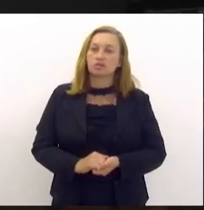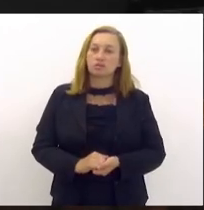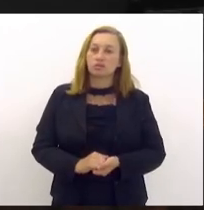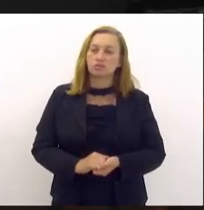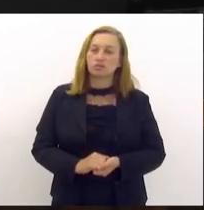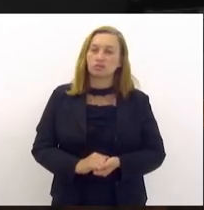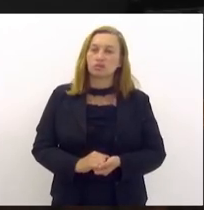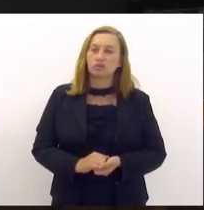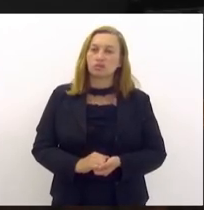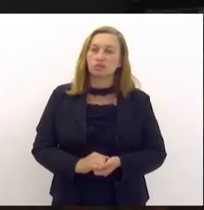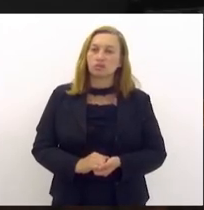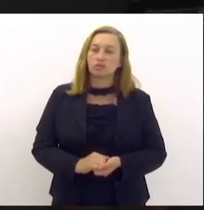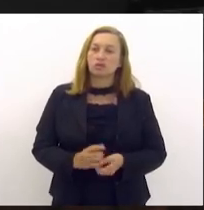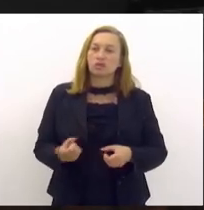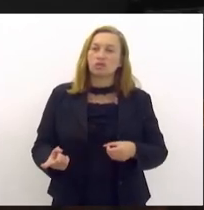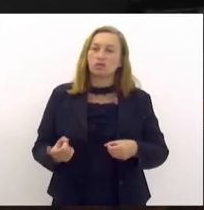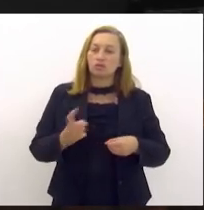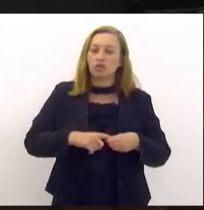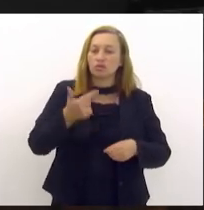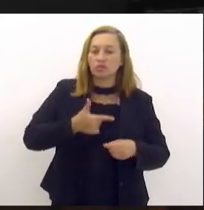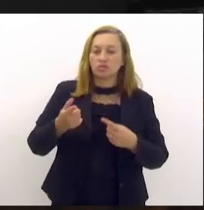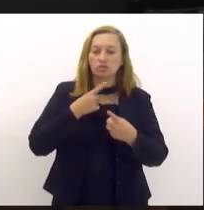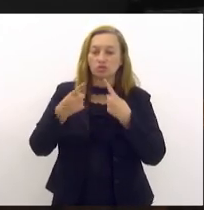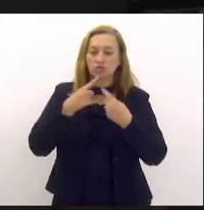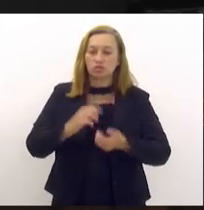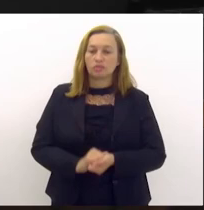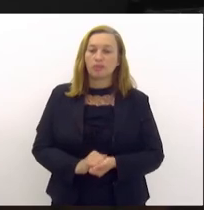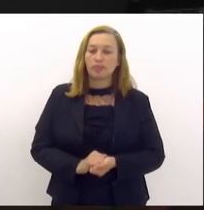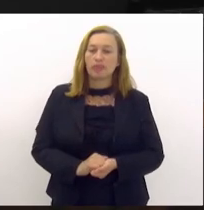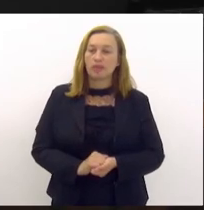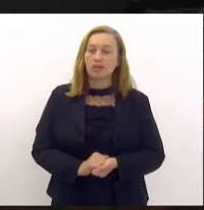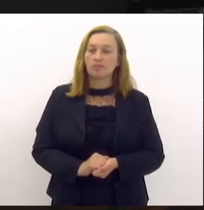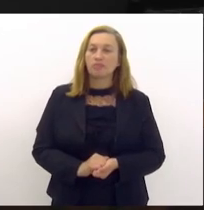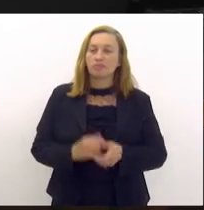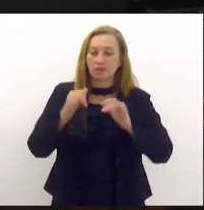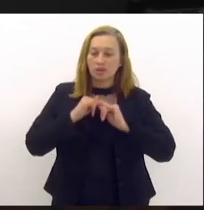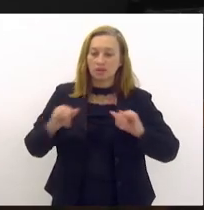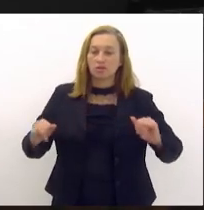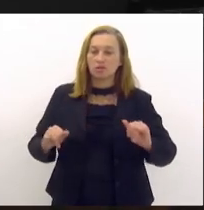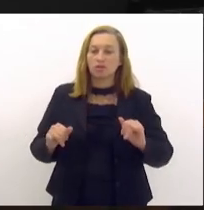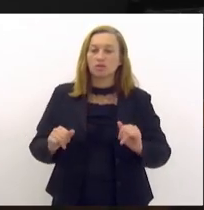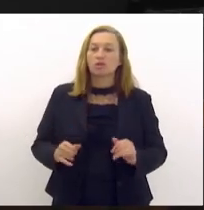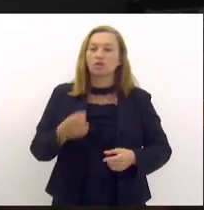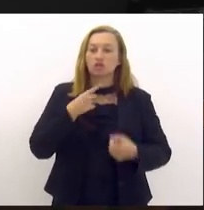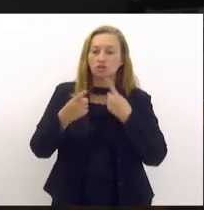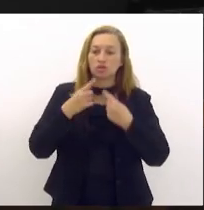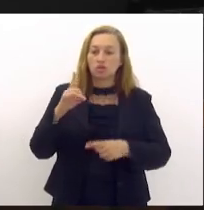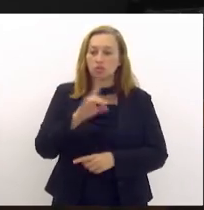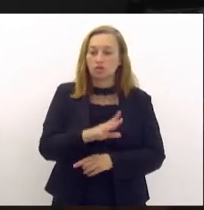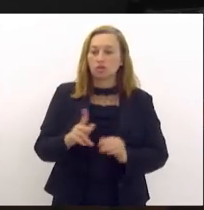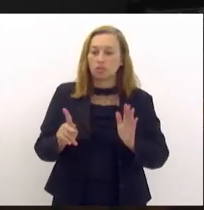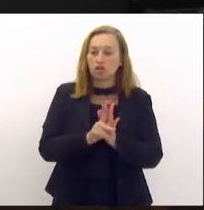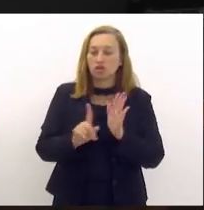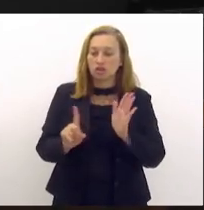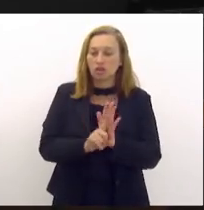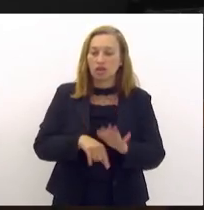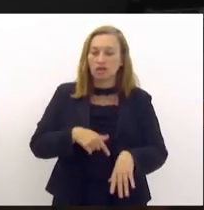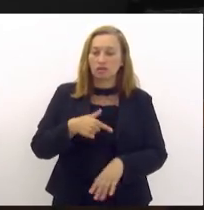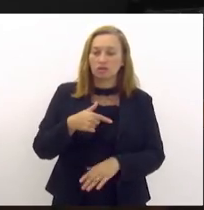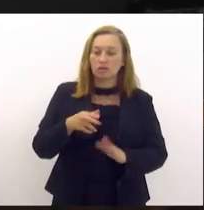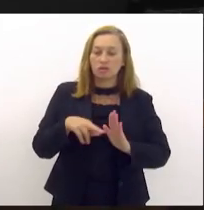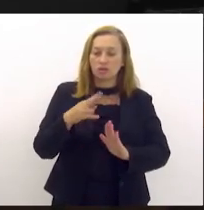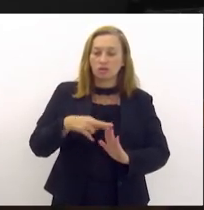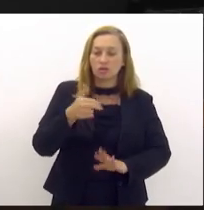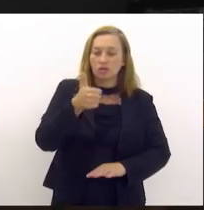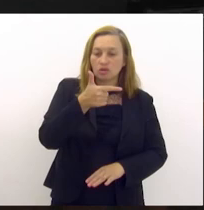a redação do vencido para a segunda discussão. Anuncio, em discussão única, projeto de resolução